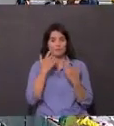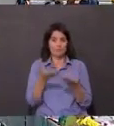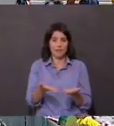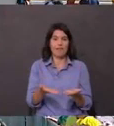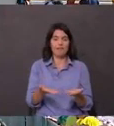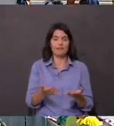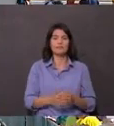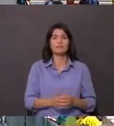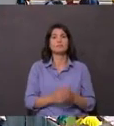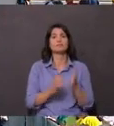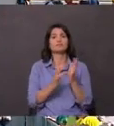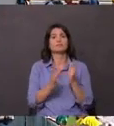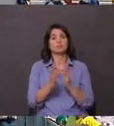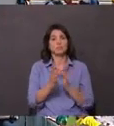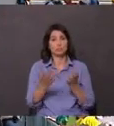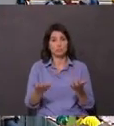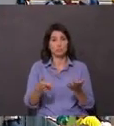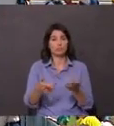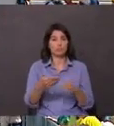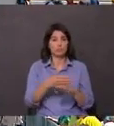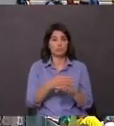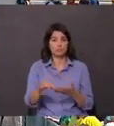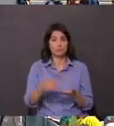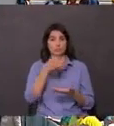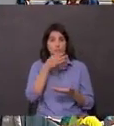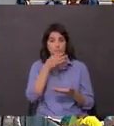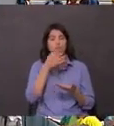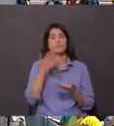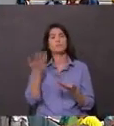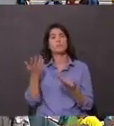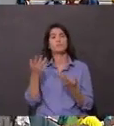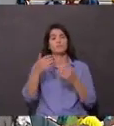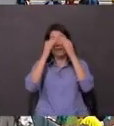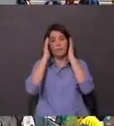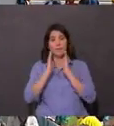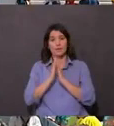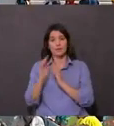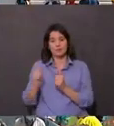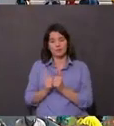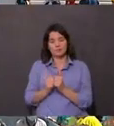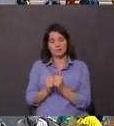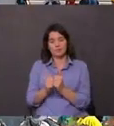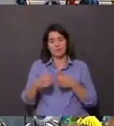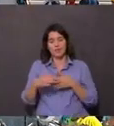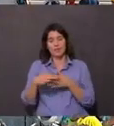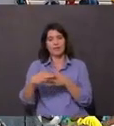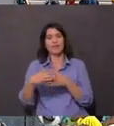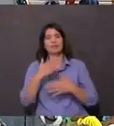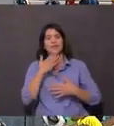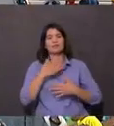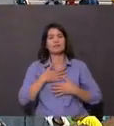Diante de Jesus, na Eucaristia, conduzidos por Maria, sentimos a alegria e a